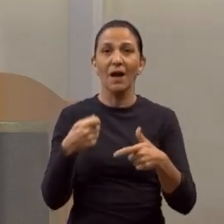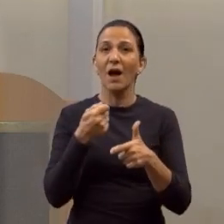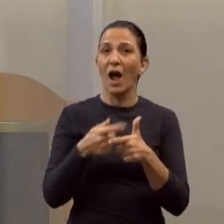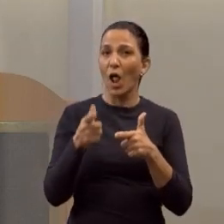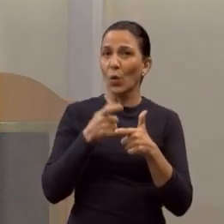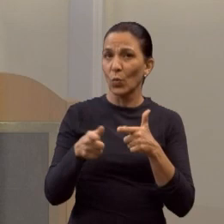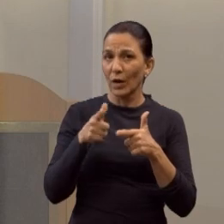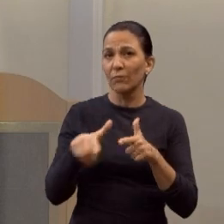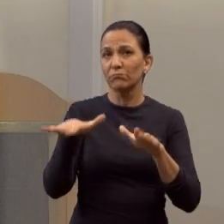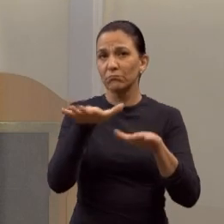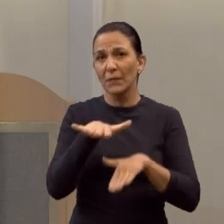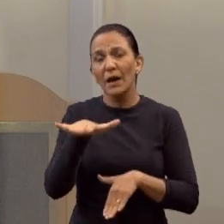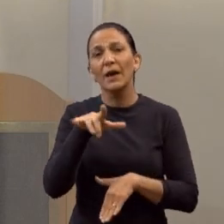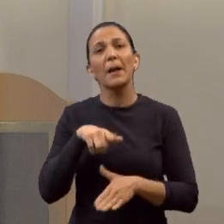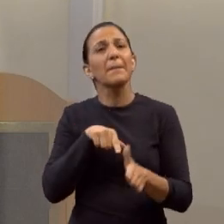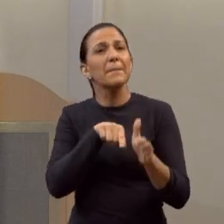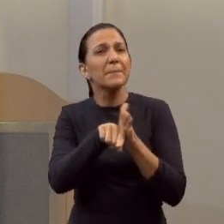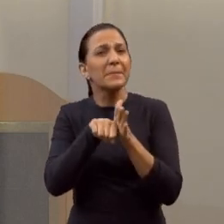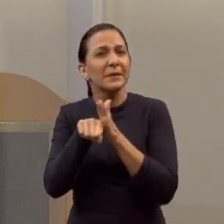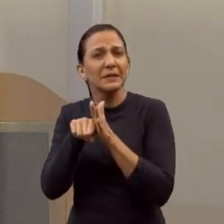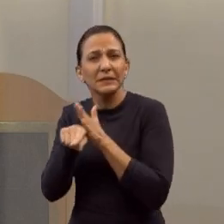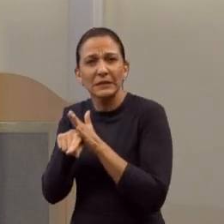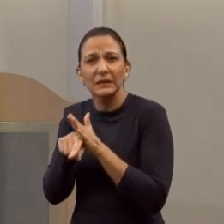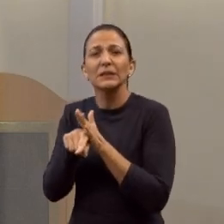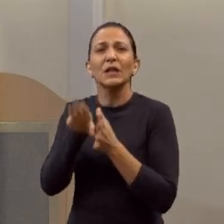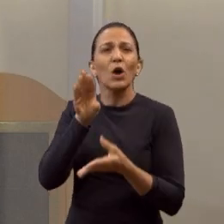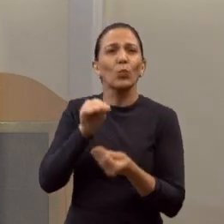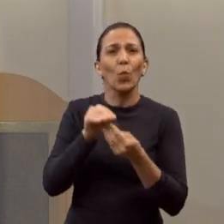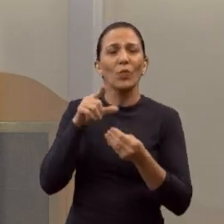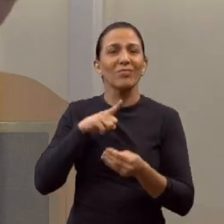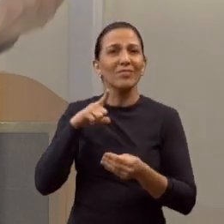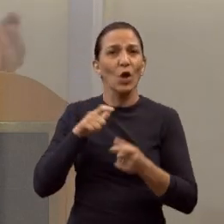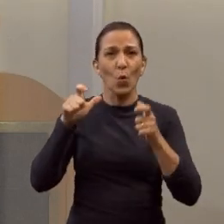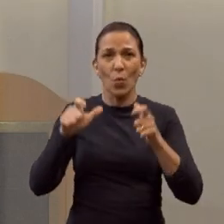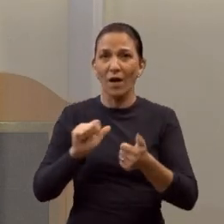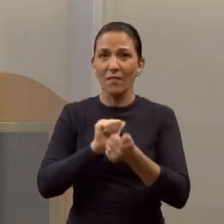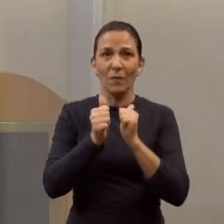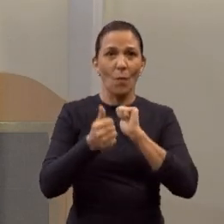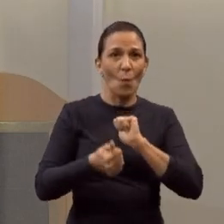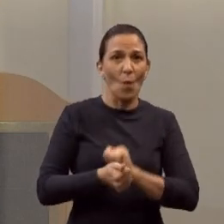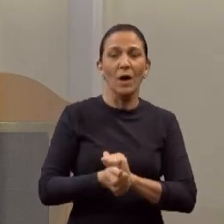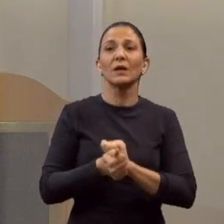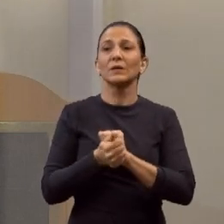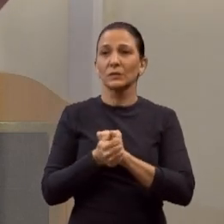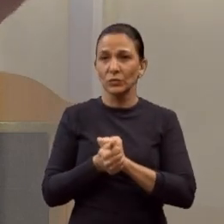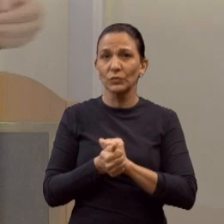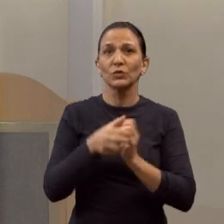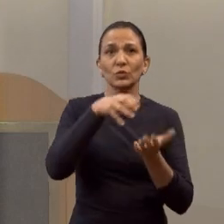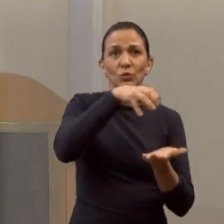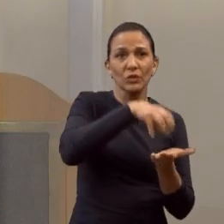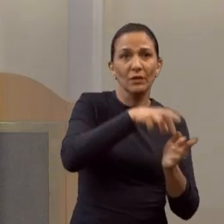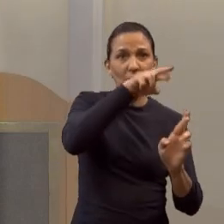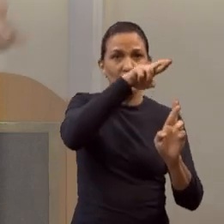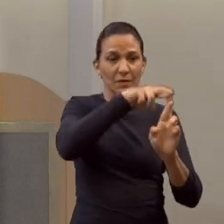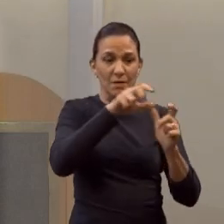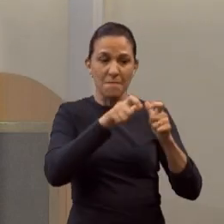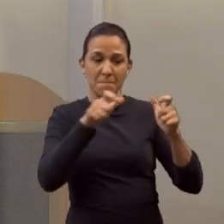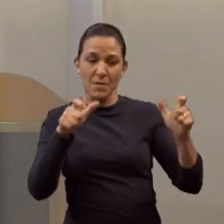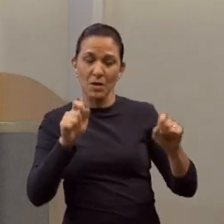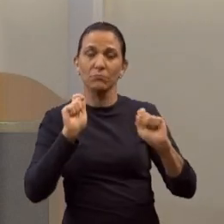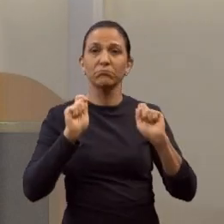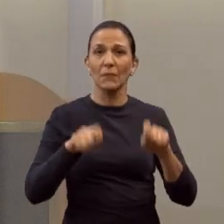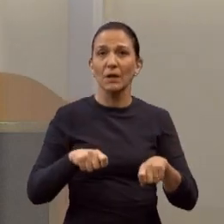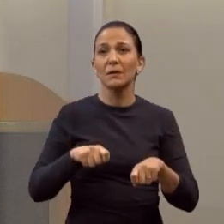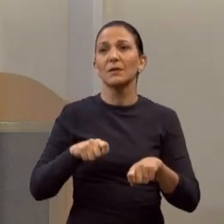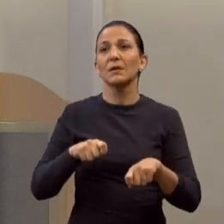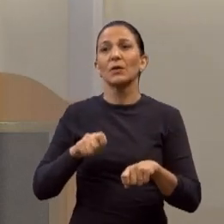de um espaço. Já fizemos algumas pesquisas breves e achamos espaços excelentes que comportariam o centro e sua ampliação